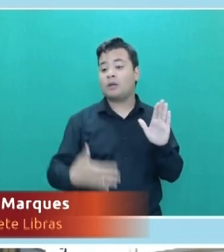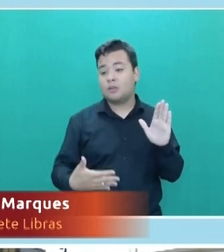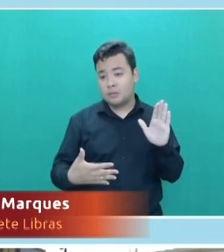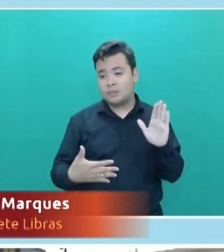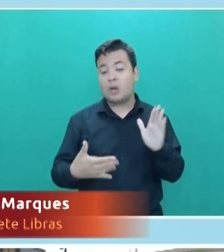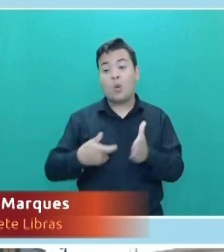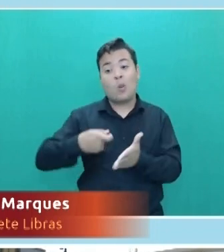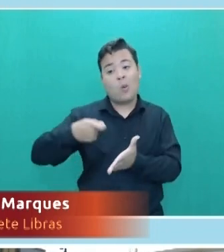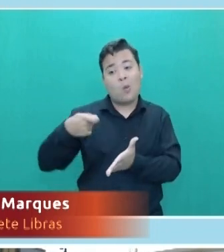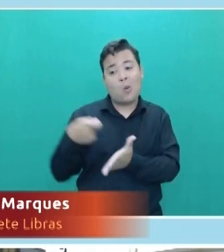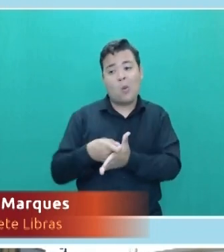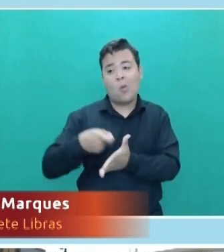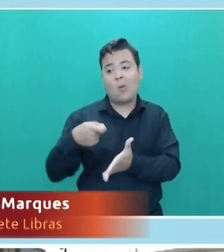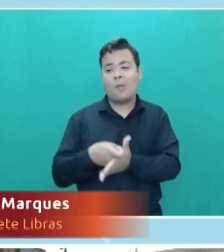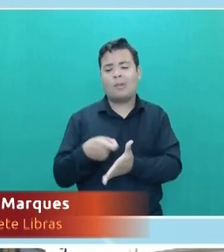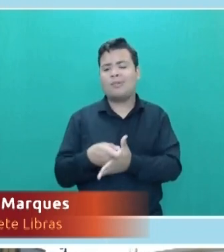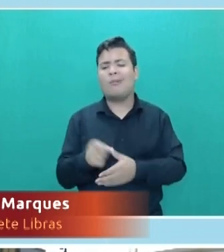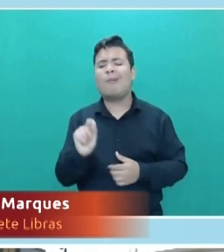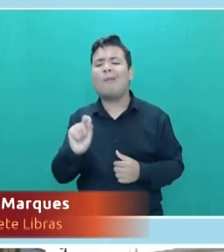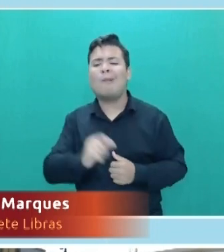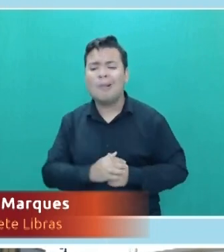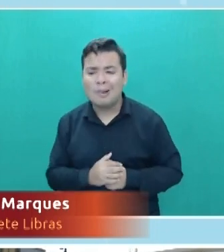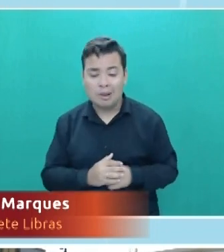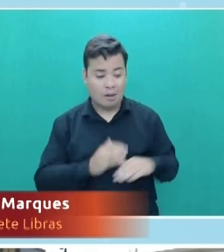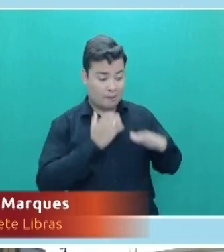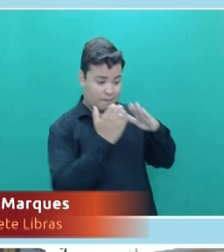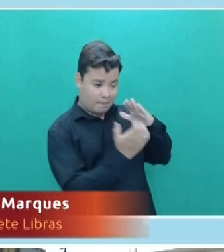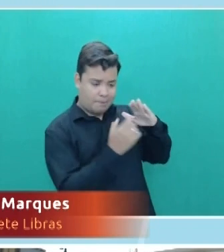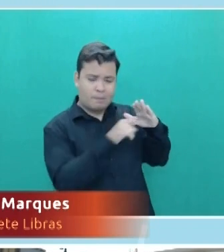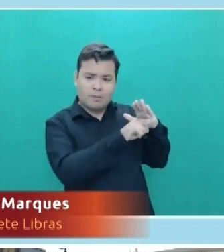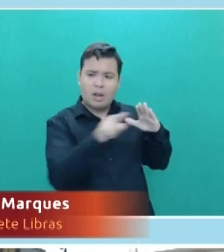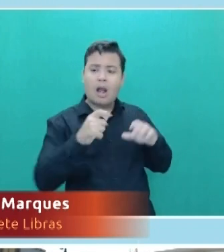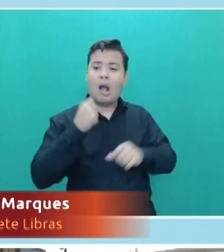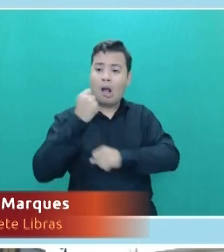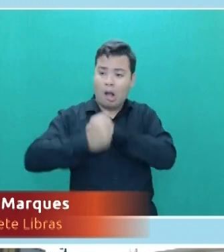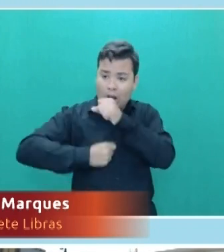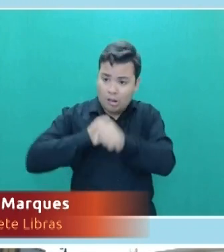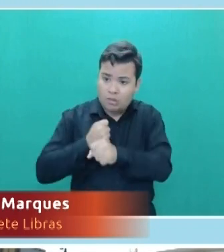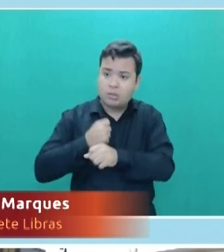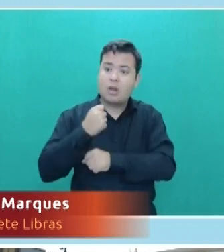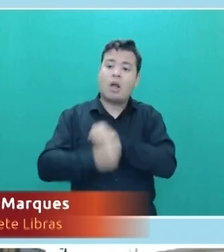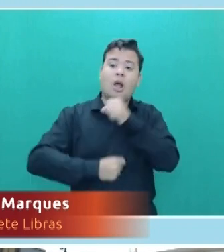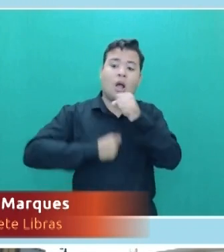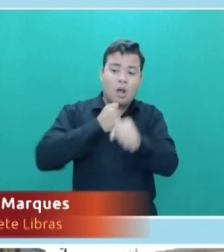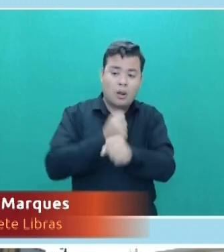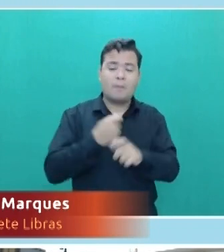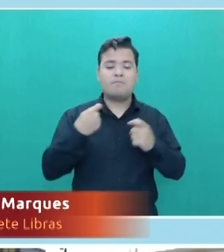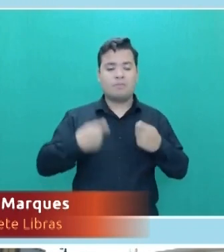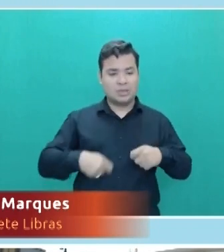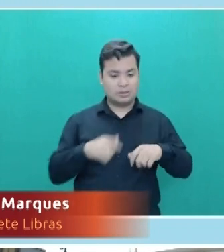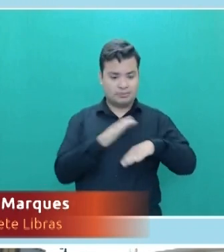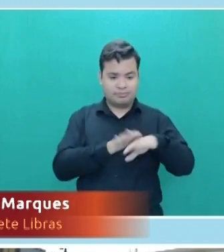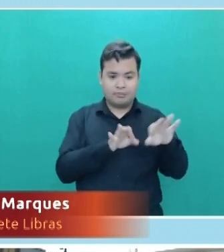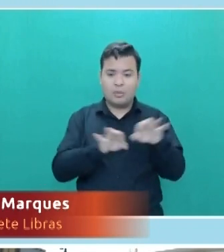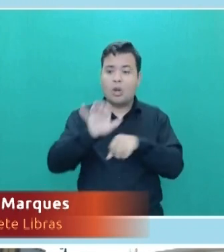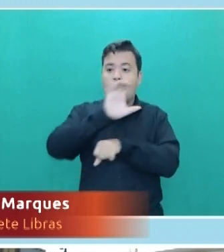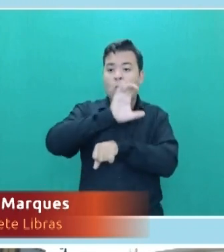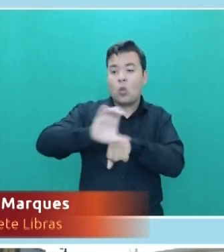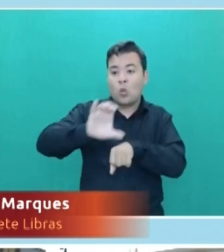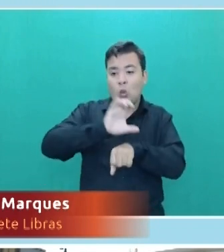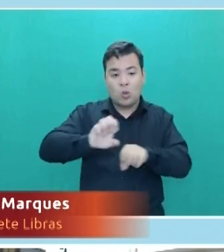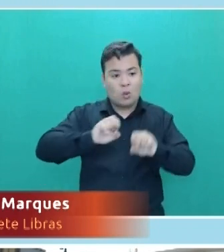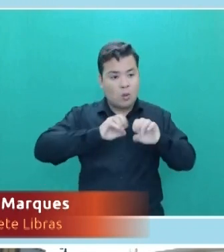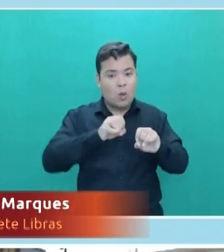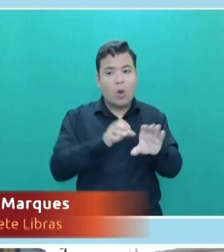obrigatoriedade das empresas agora, anualmente, apresentarem cursos de orientação e aperfeiçoamento